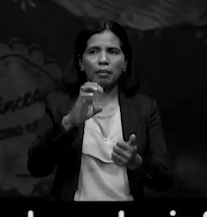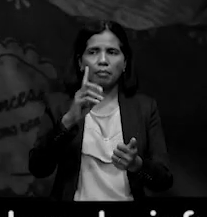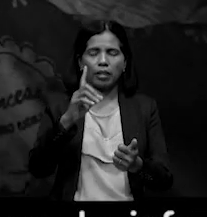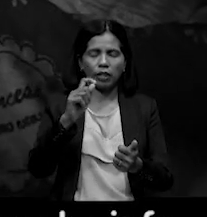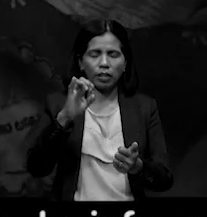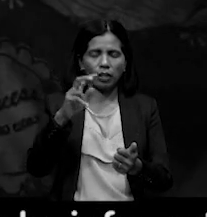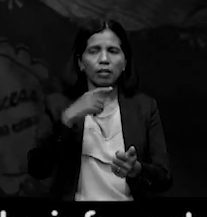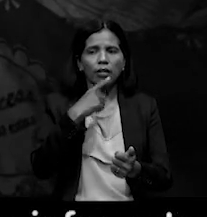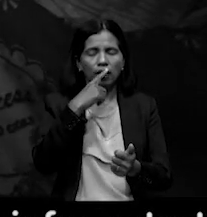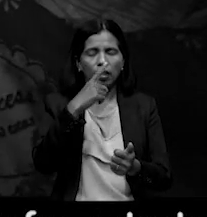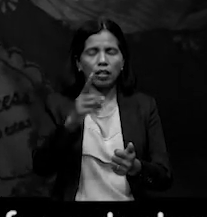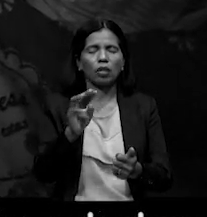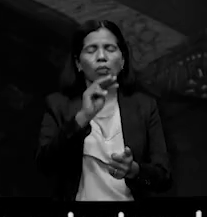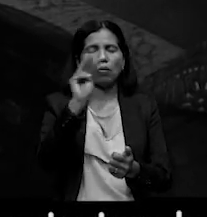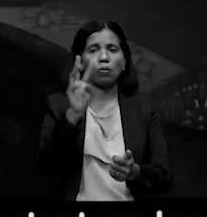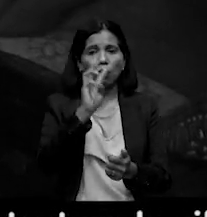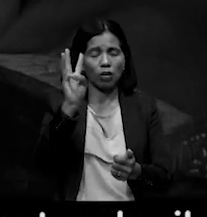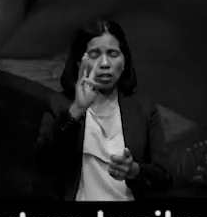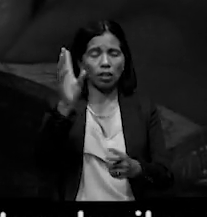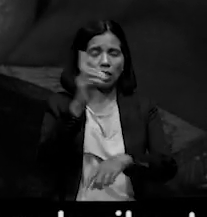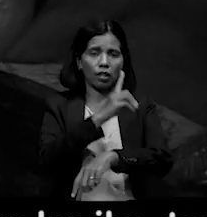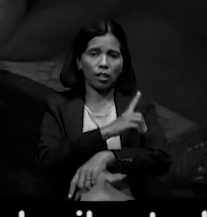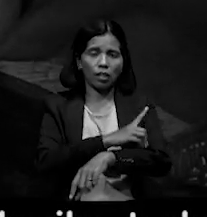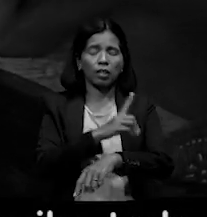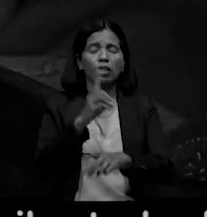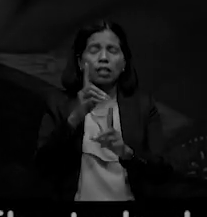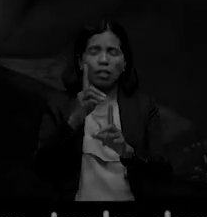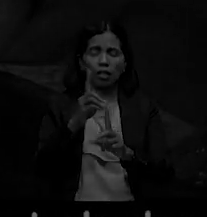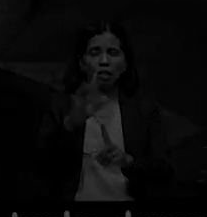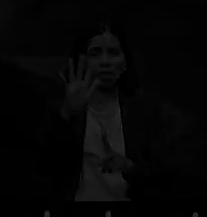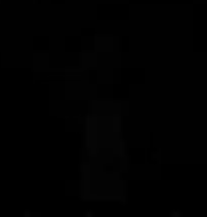Bebonuk e a quarta Loron Lima Fulane, Napoleão Xavier, Justiniano Nano, Ziemen.